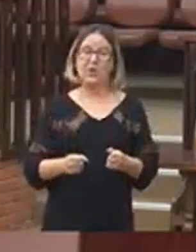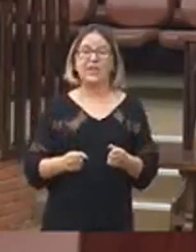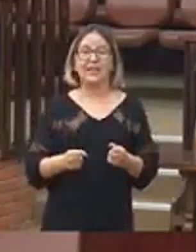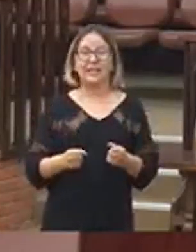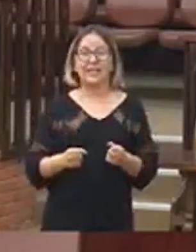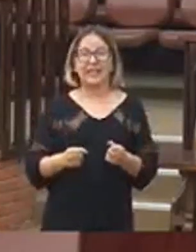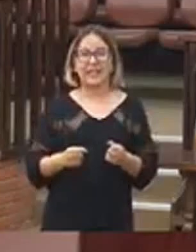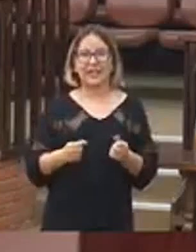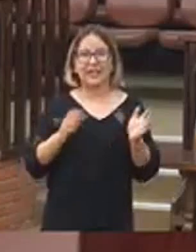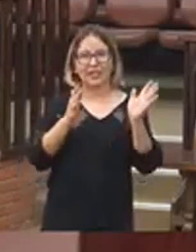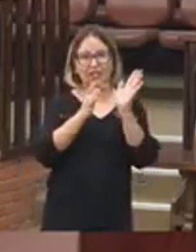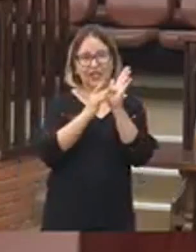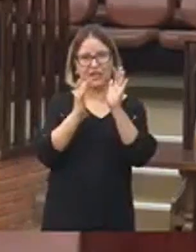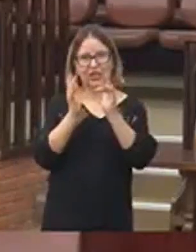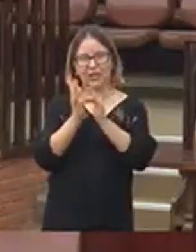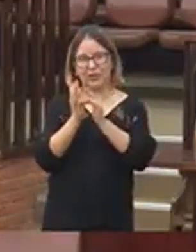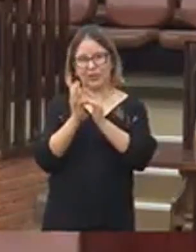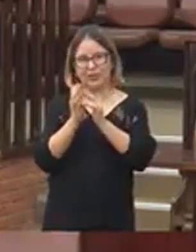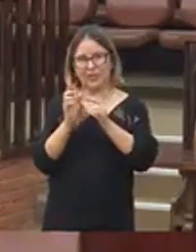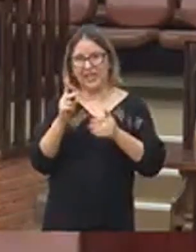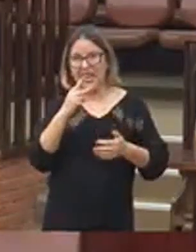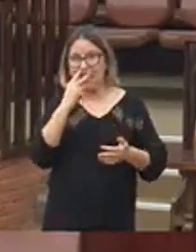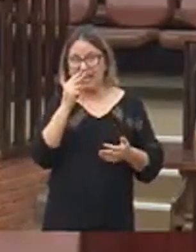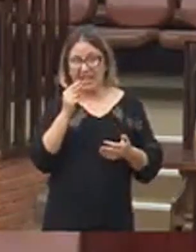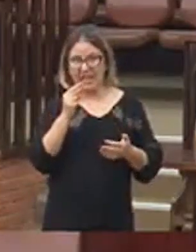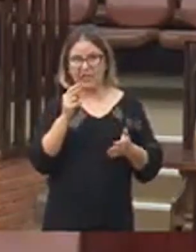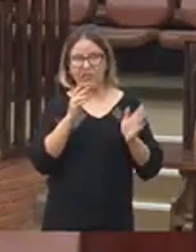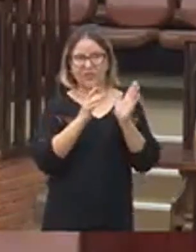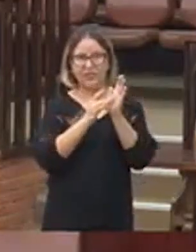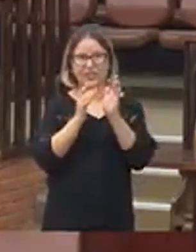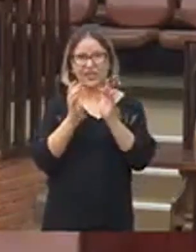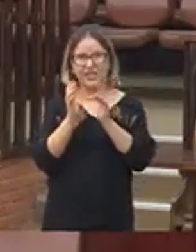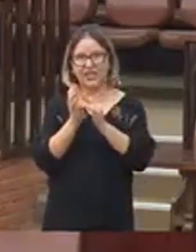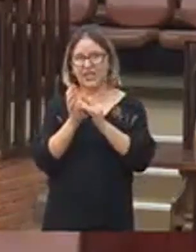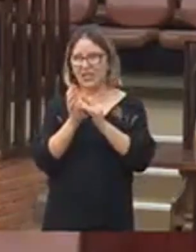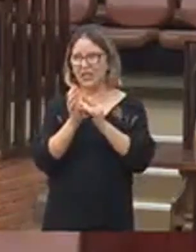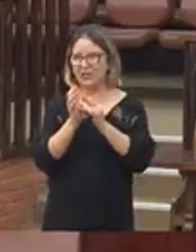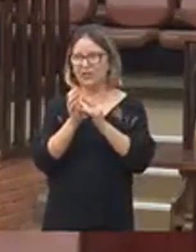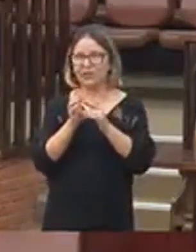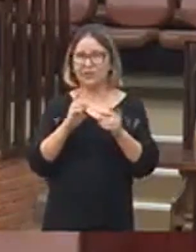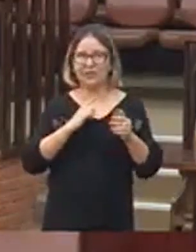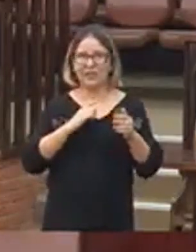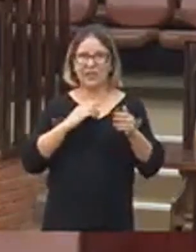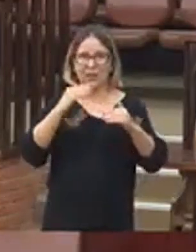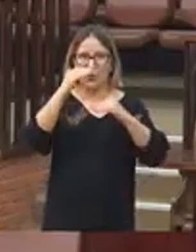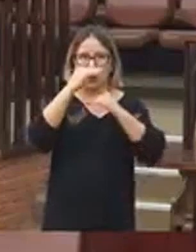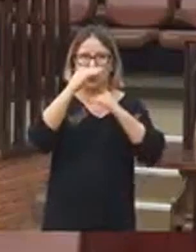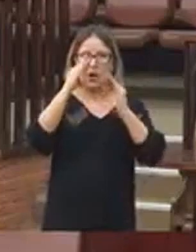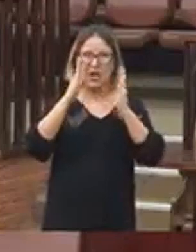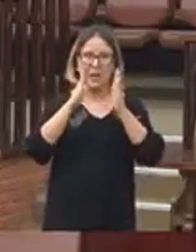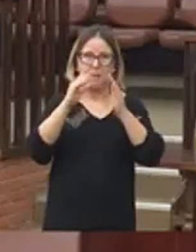ser dependente. Isto é esvaziar a